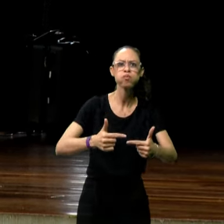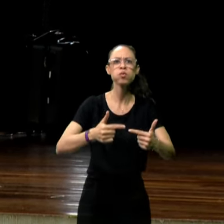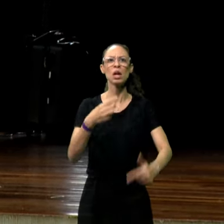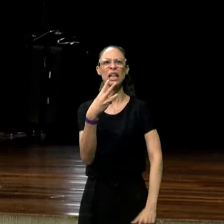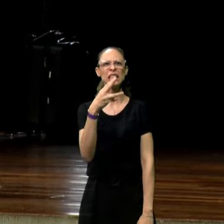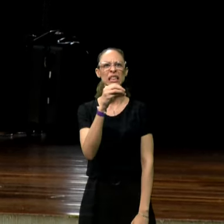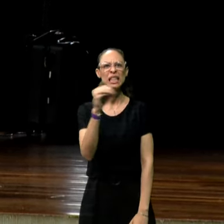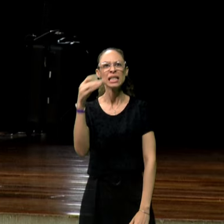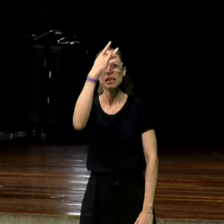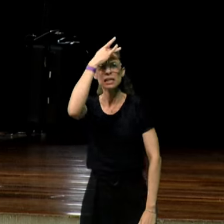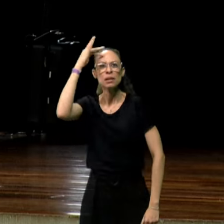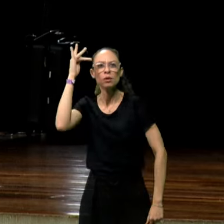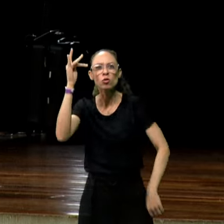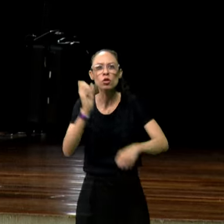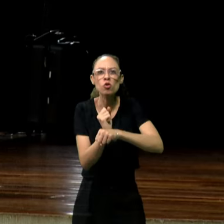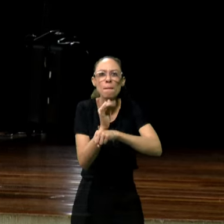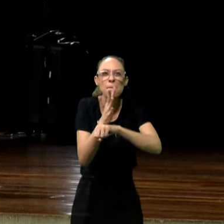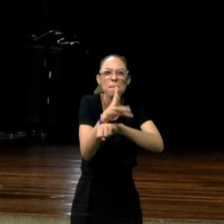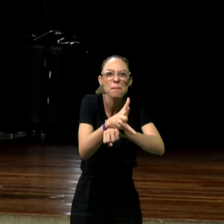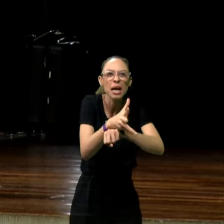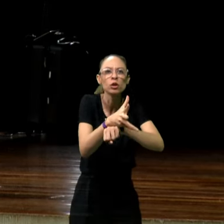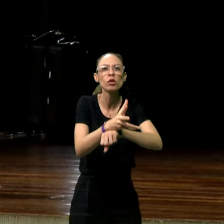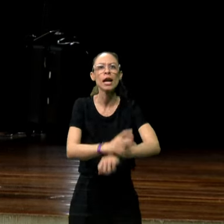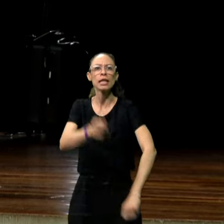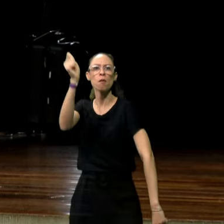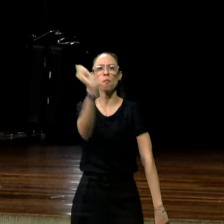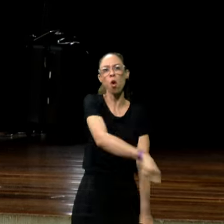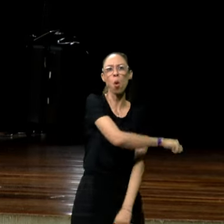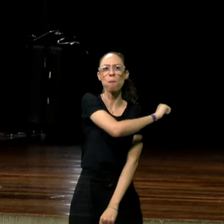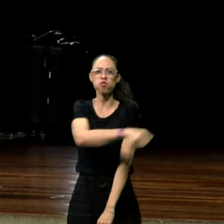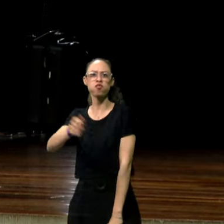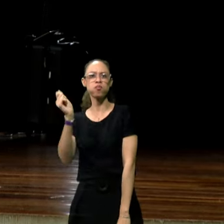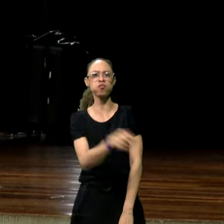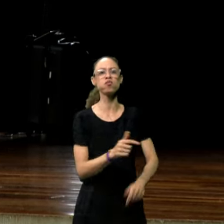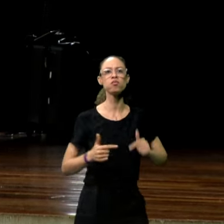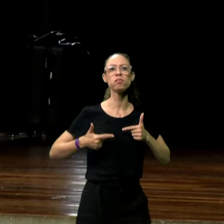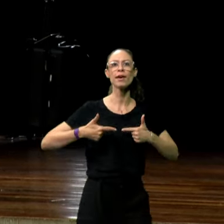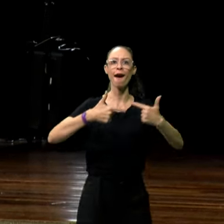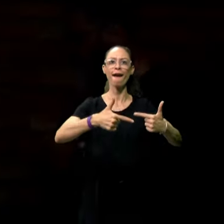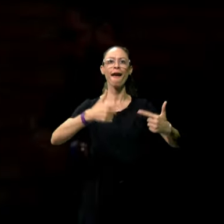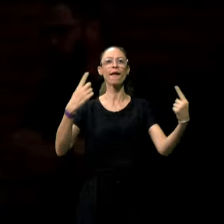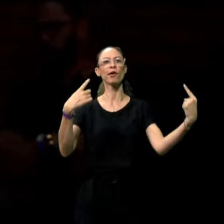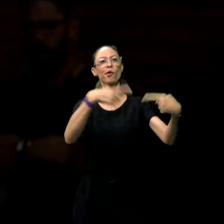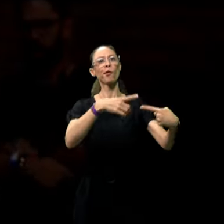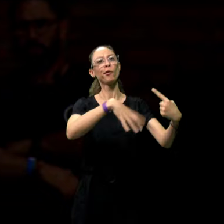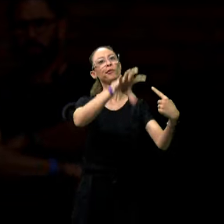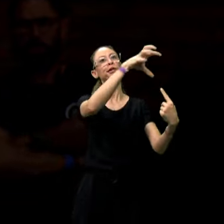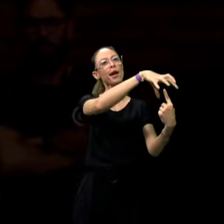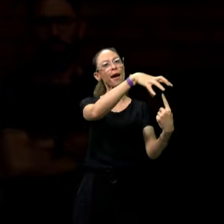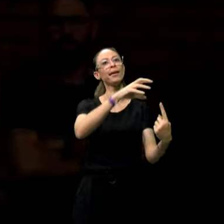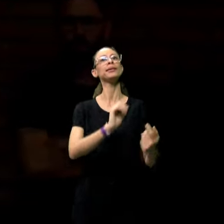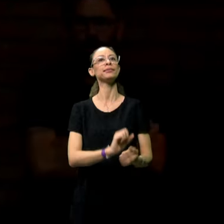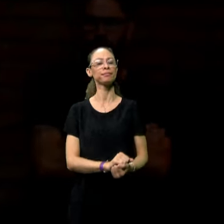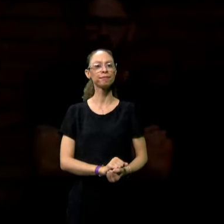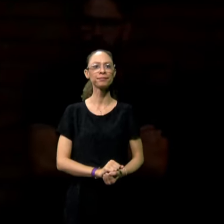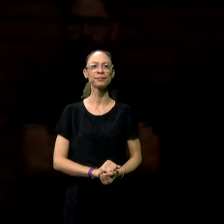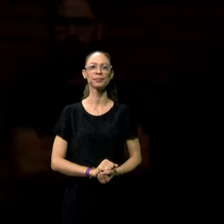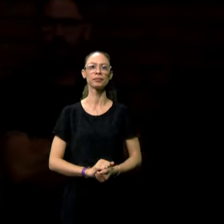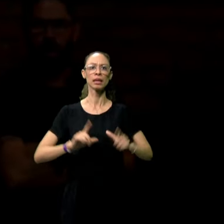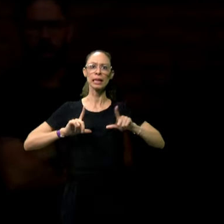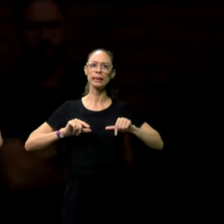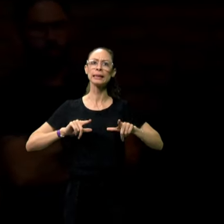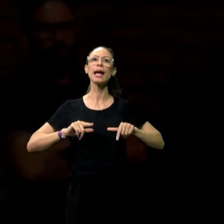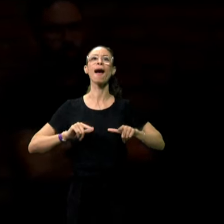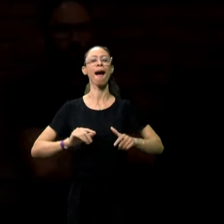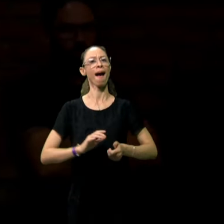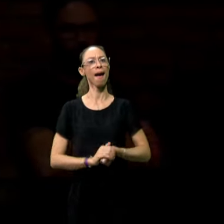e antes da madrugada estava batendo nos adversários em 4 reis. E se Israel era descendente dele, então